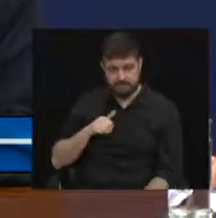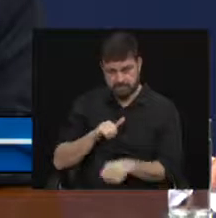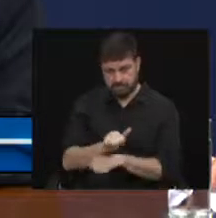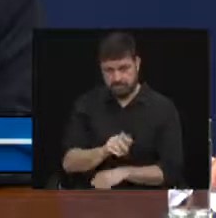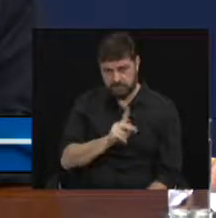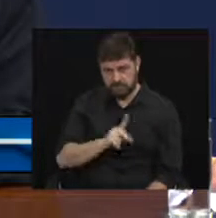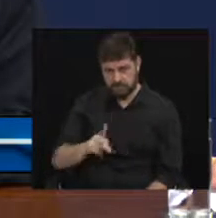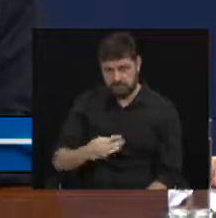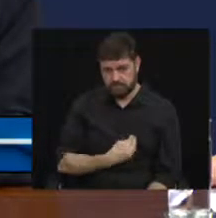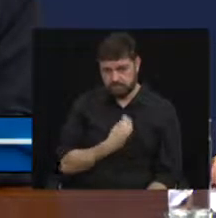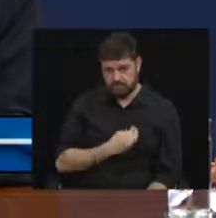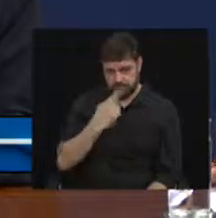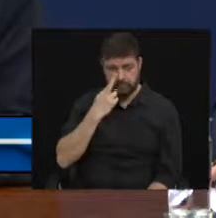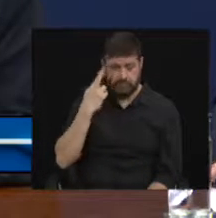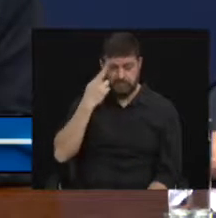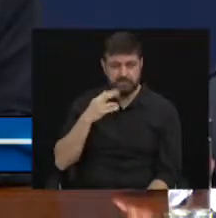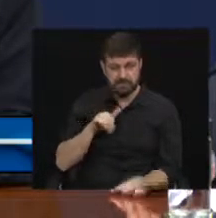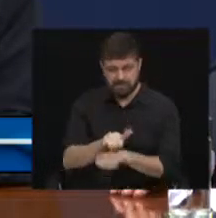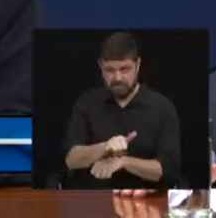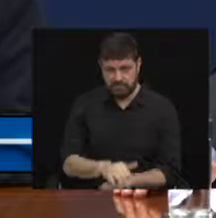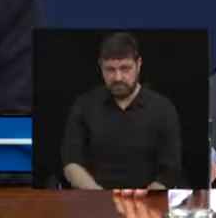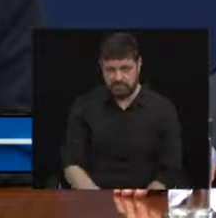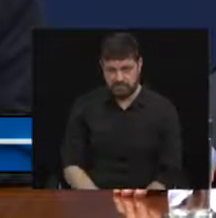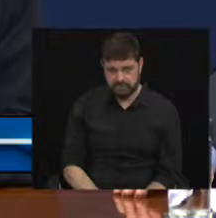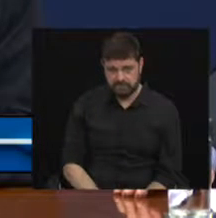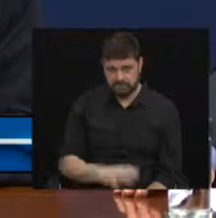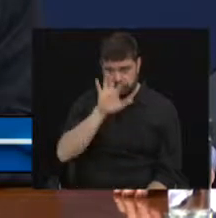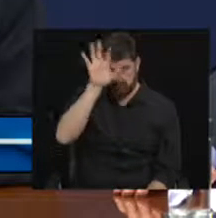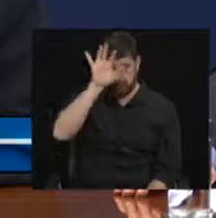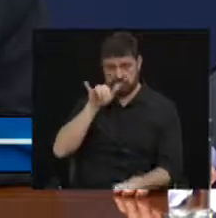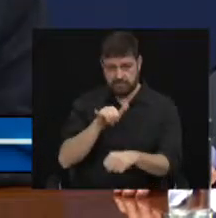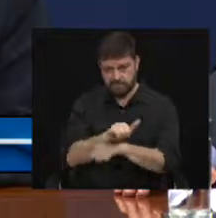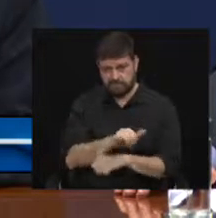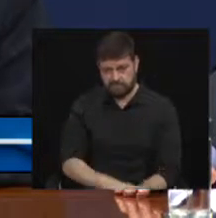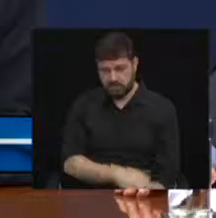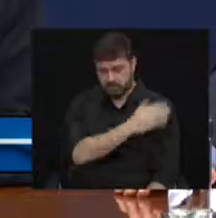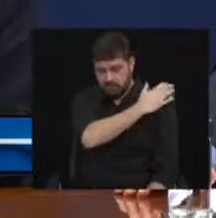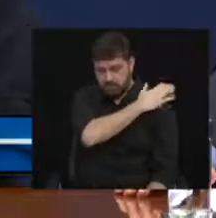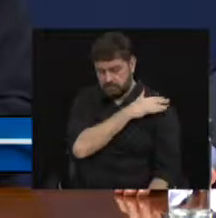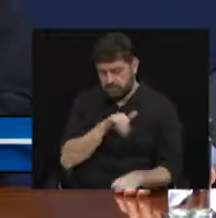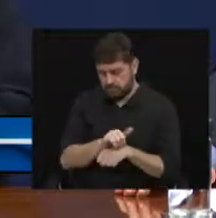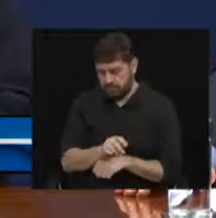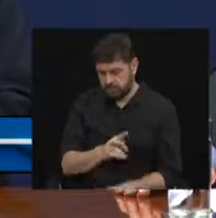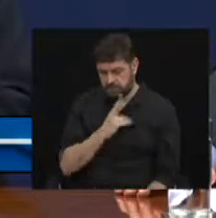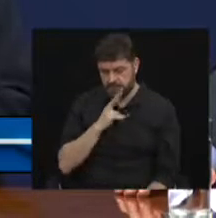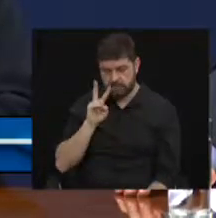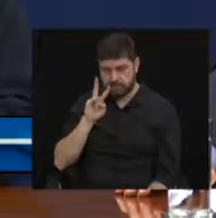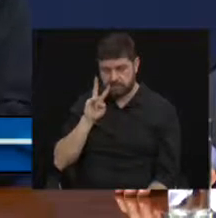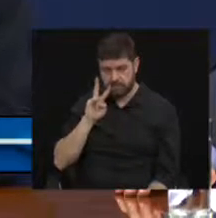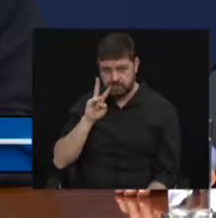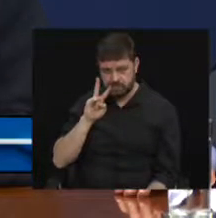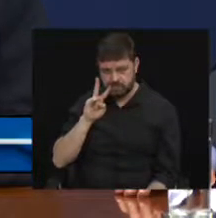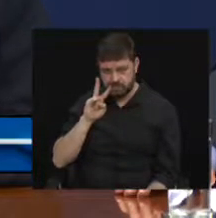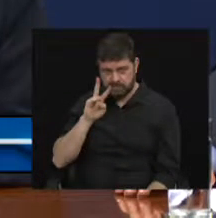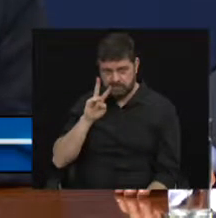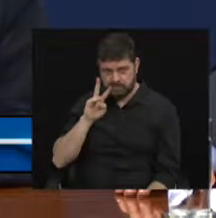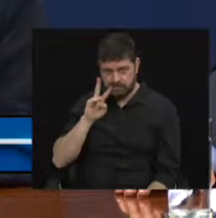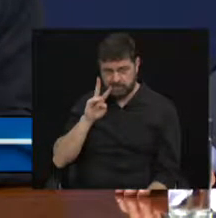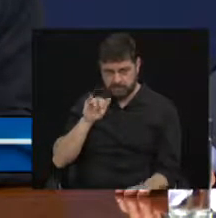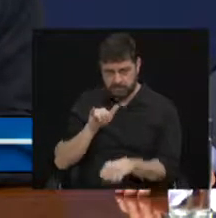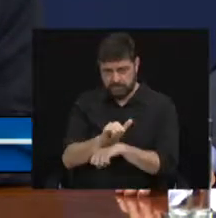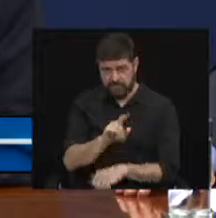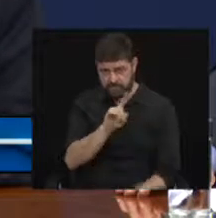Gesiel, presente. Vereador Jorge da Farmácia, presente. Vereador Schneider, ausente. Vereador J. Silva, ausente. Vereador Iabico,